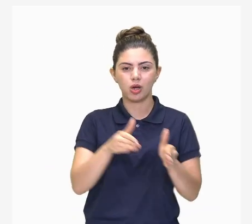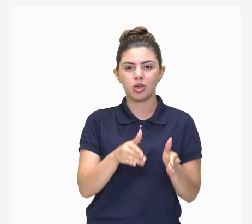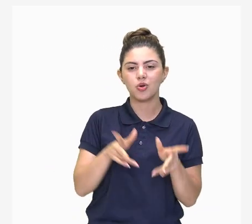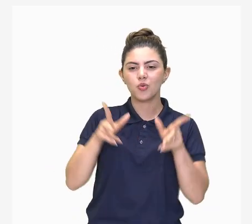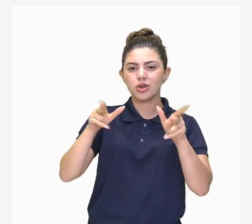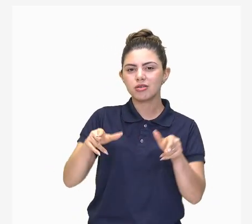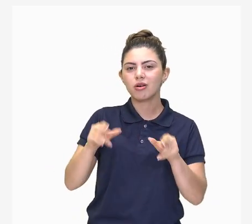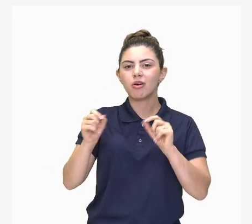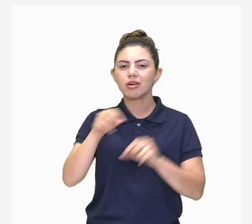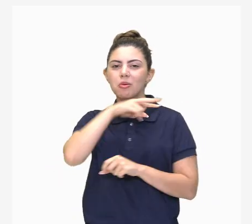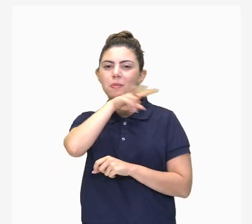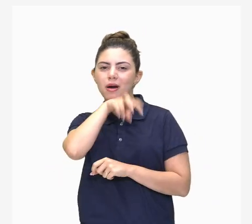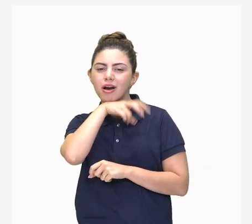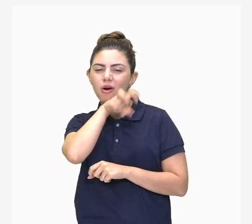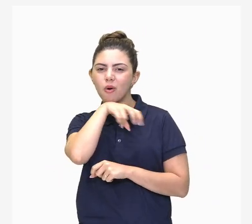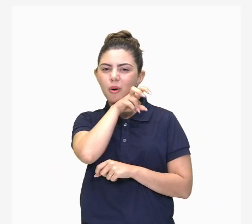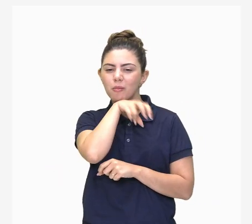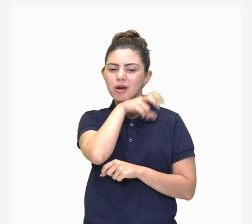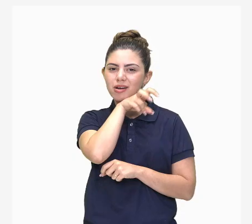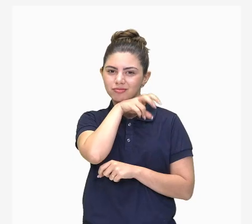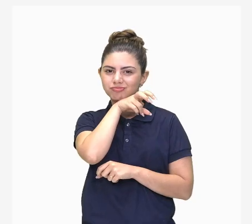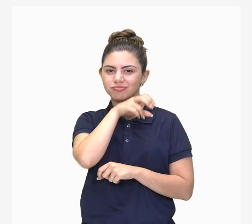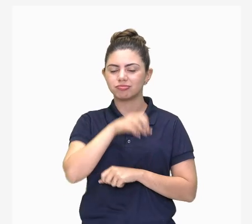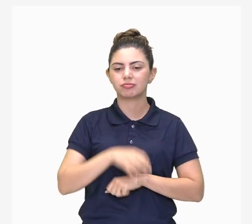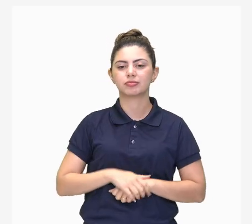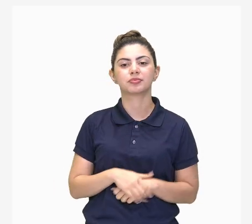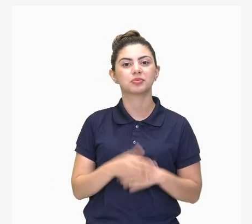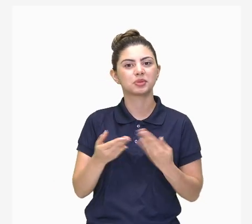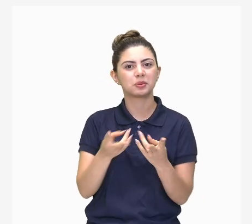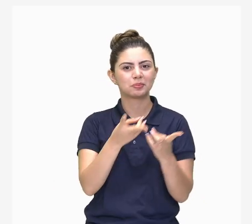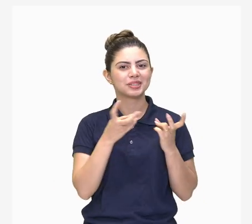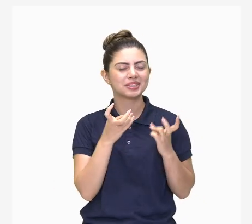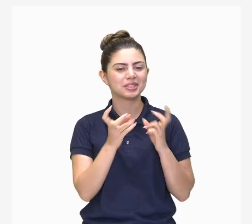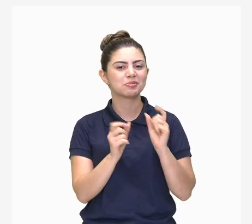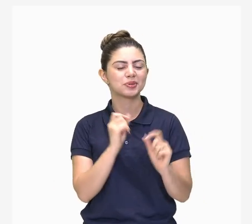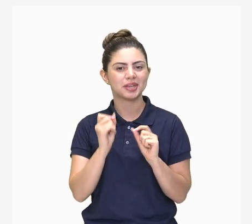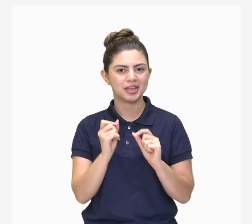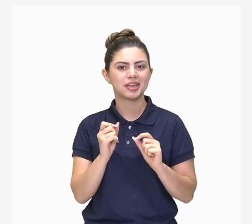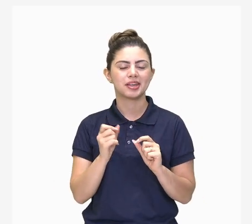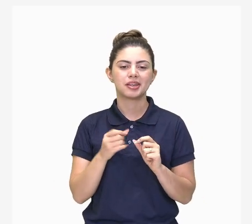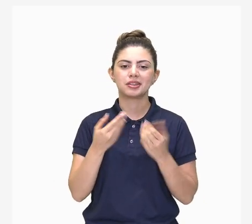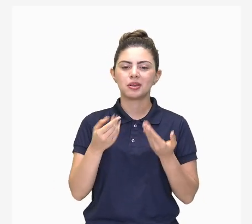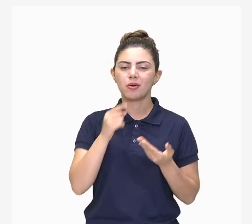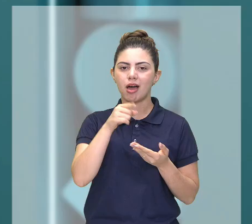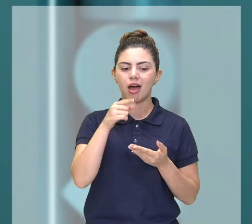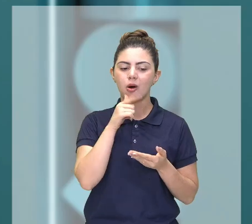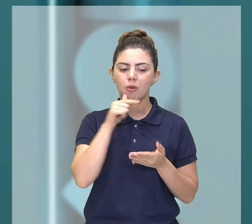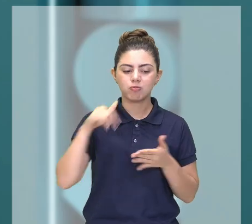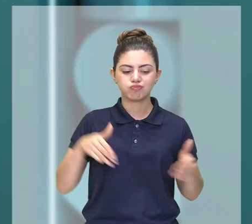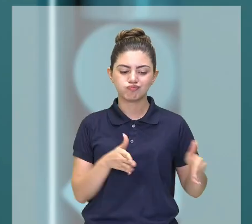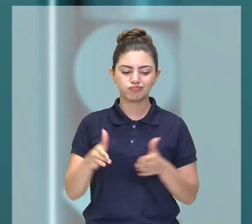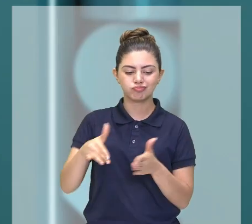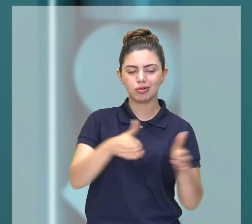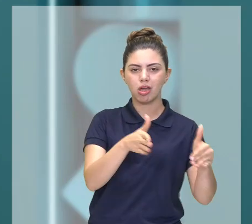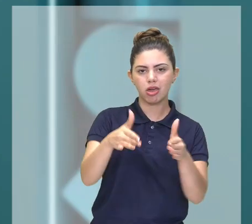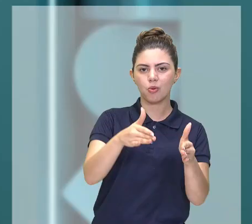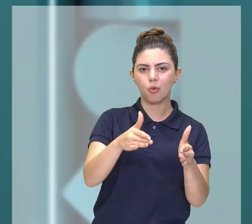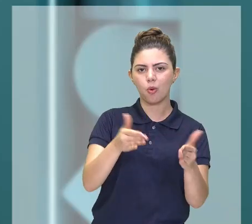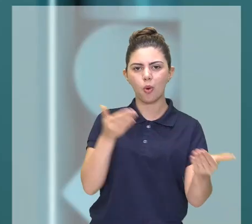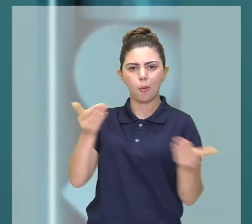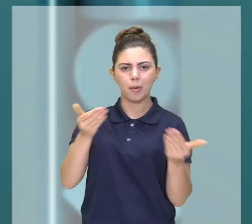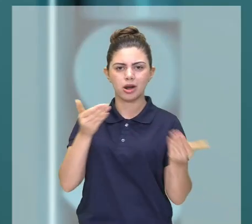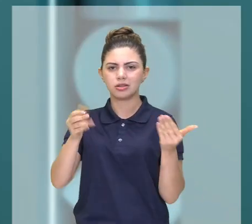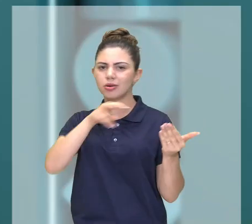se mexe lentamente. Então, aqui nós temos, né, que o rio é comparado a